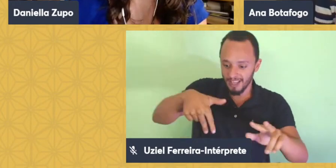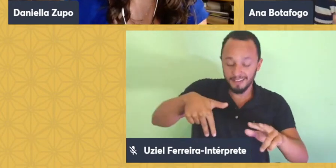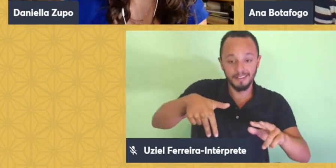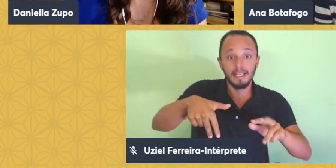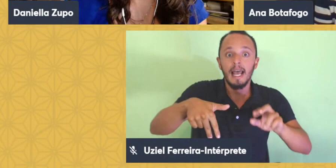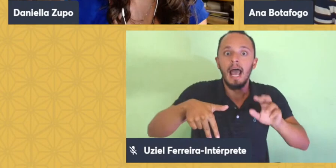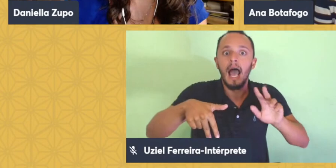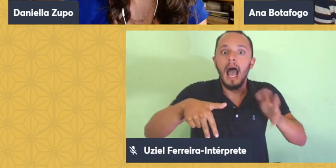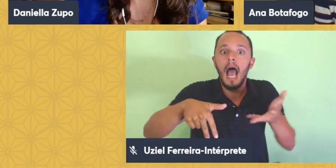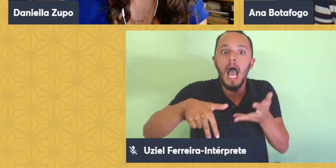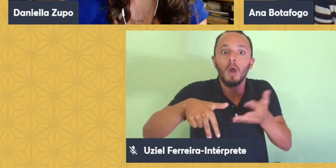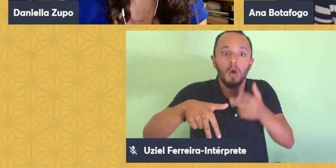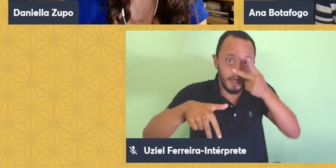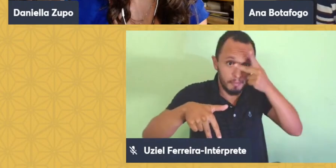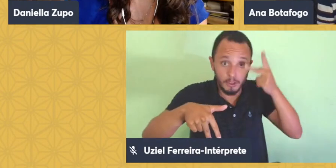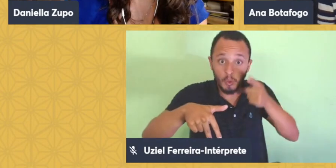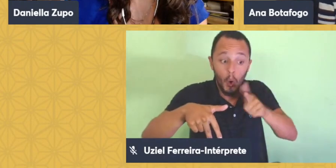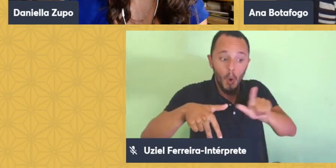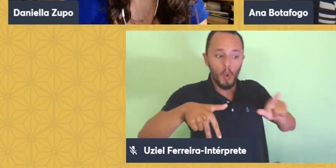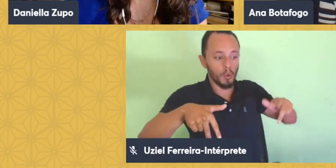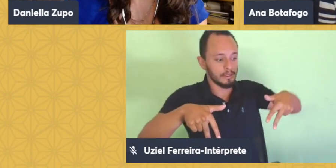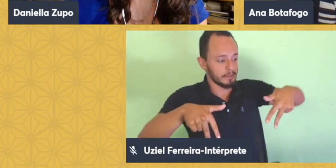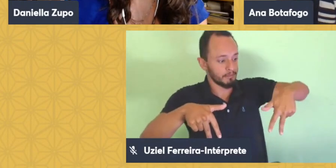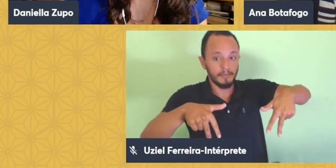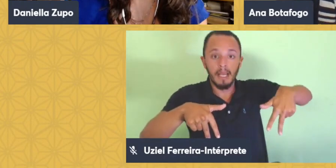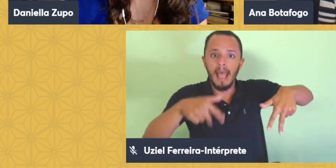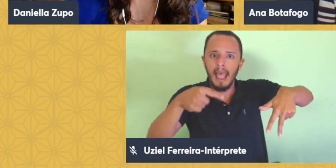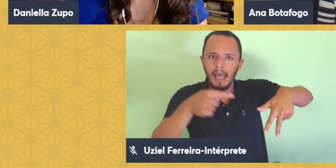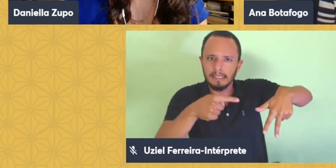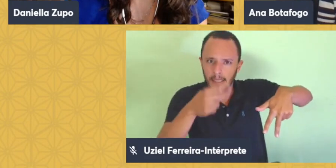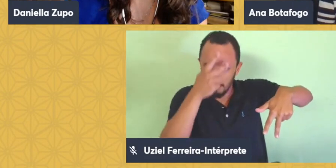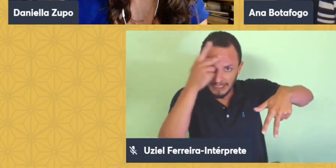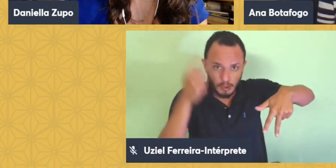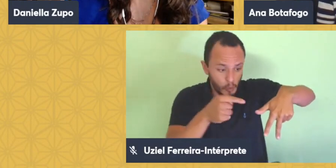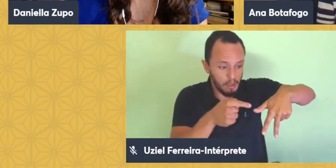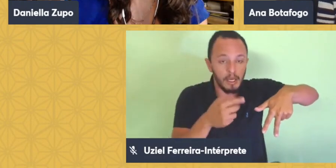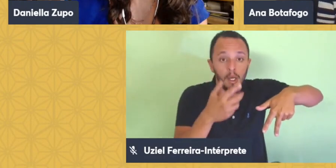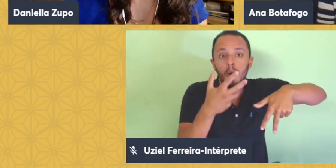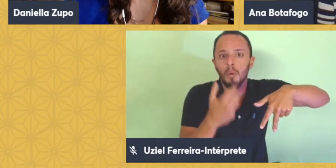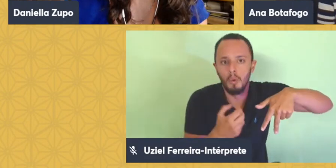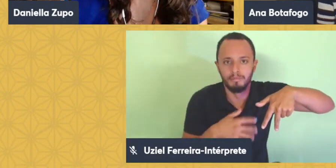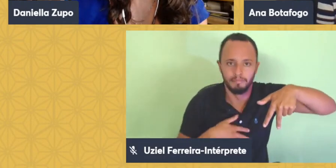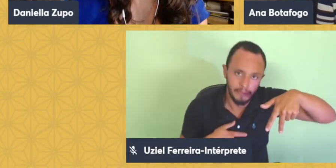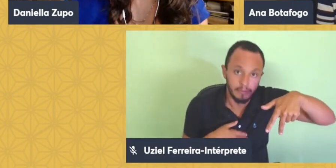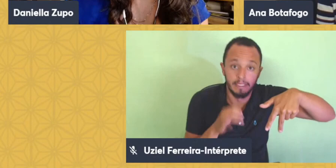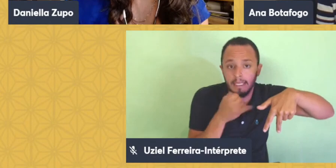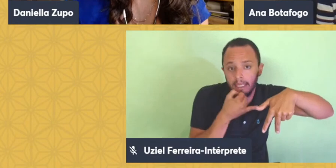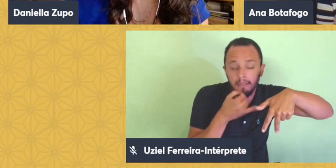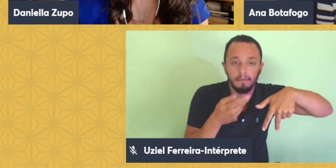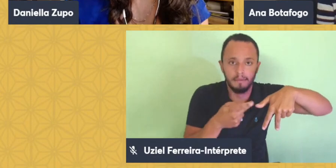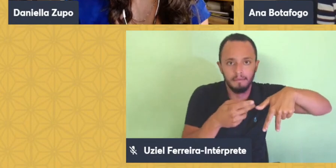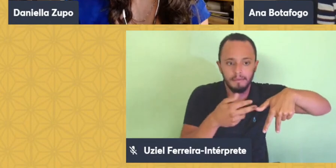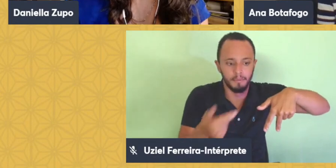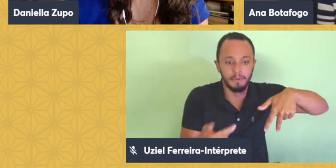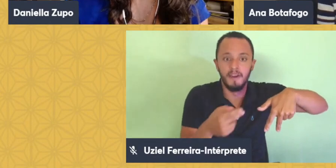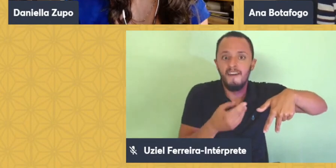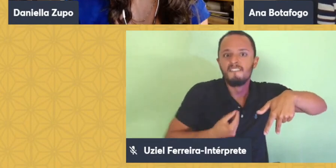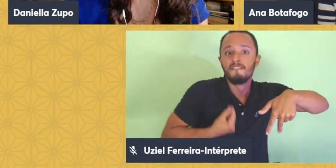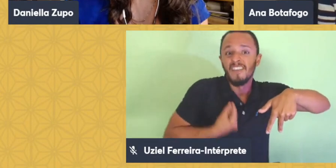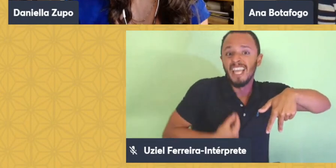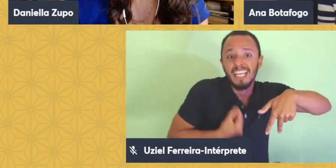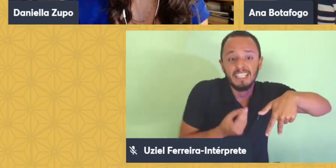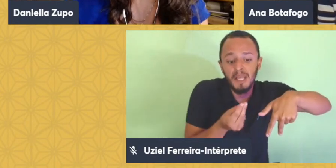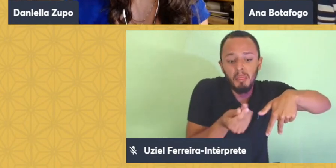nos relacionaremos com uma pessoa cujo corpo fosse relativamente sem